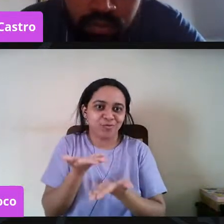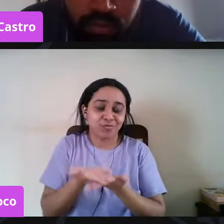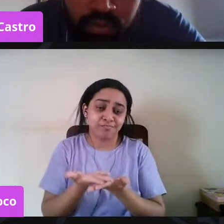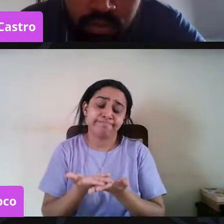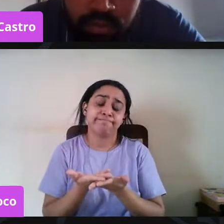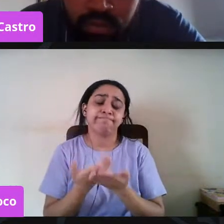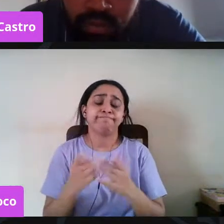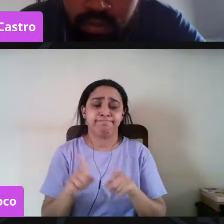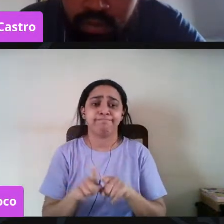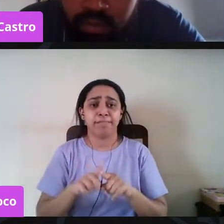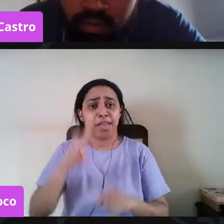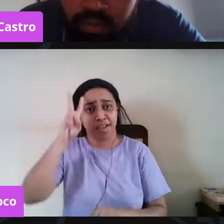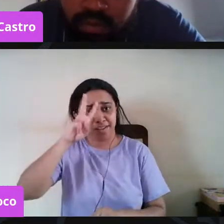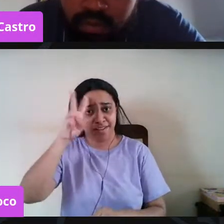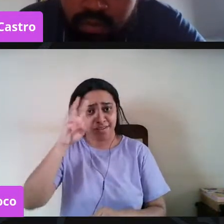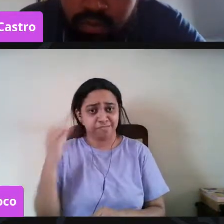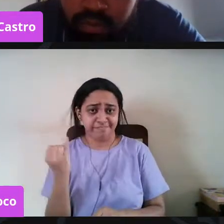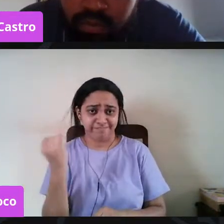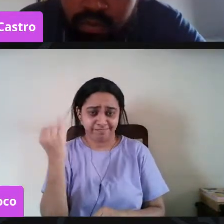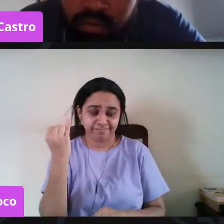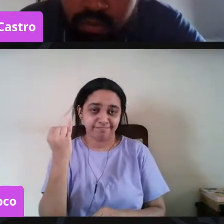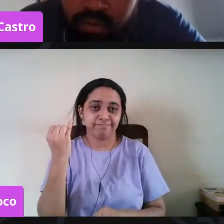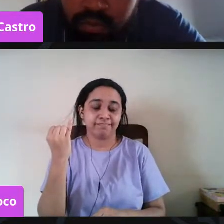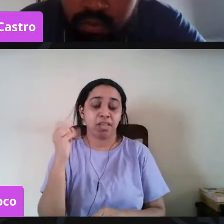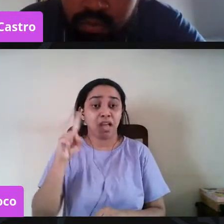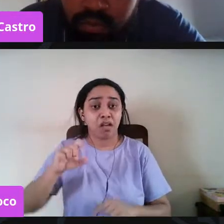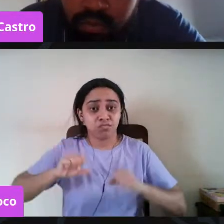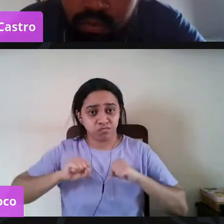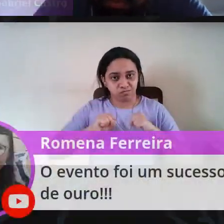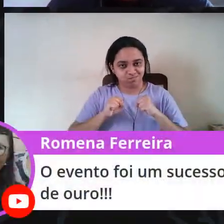importante dizer, né, que é um esforço